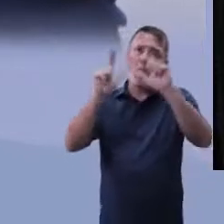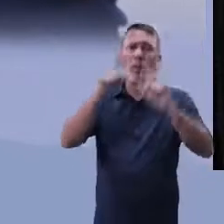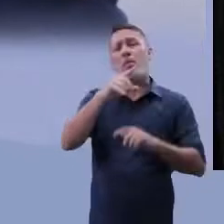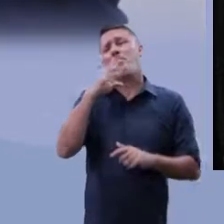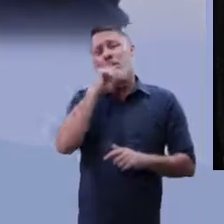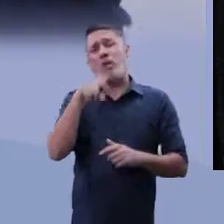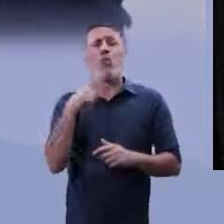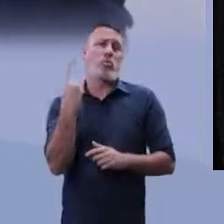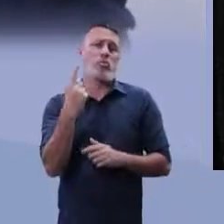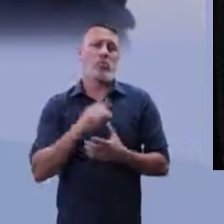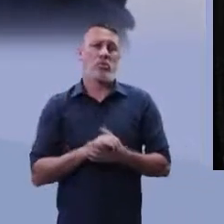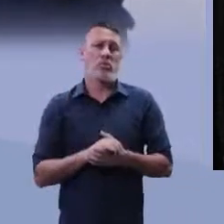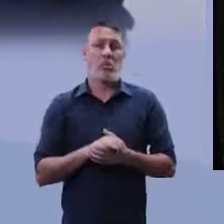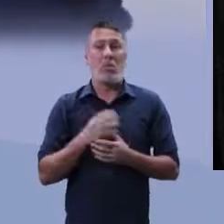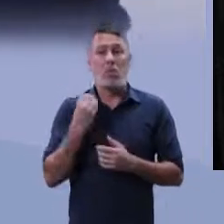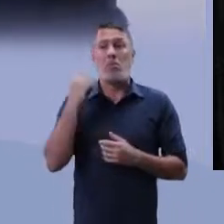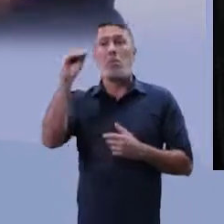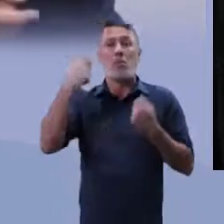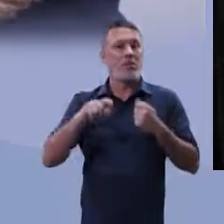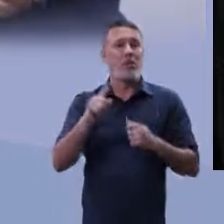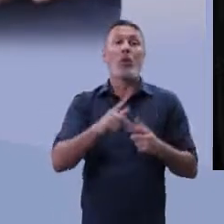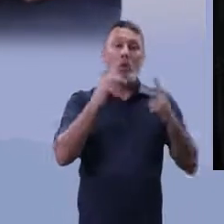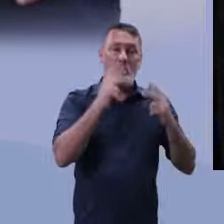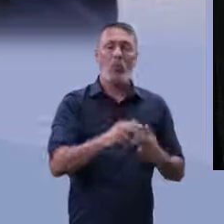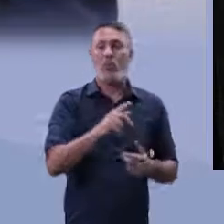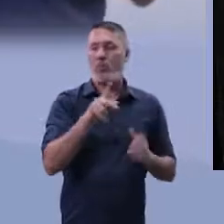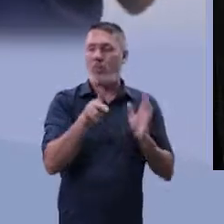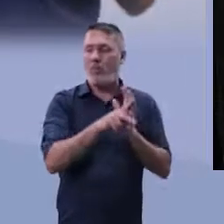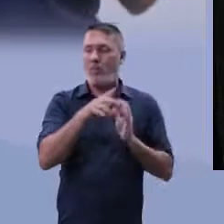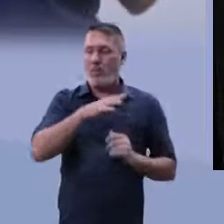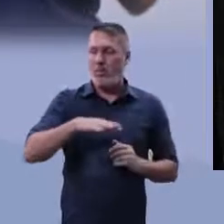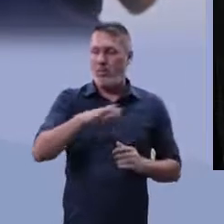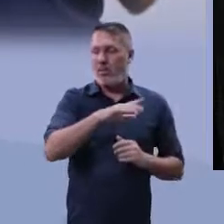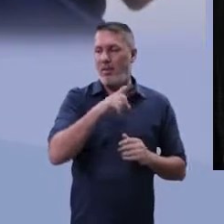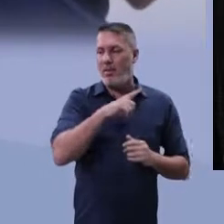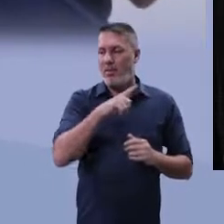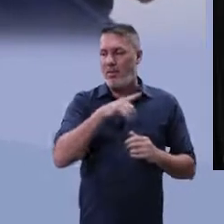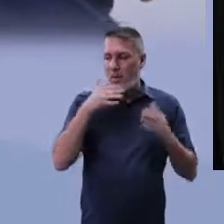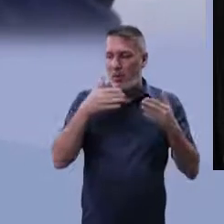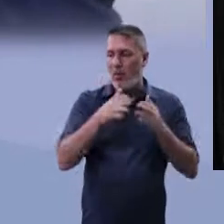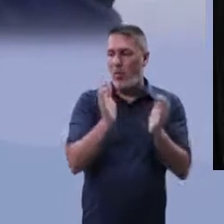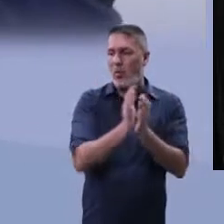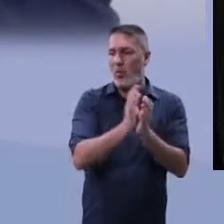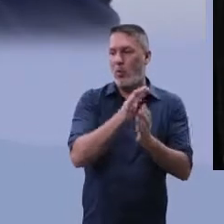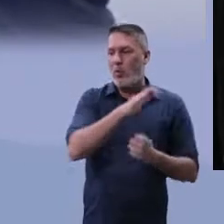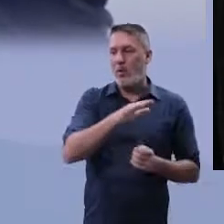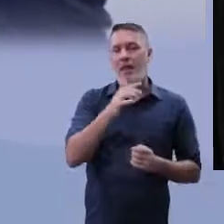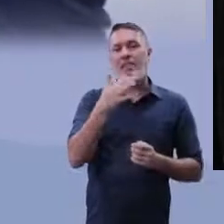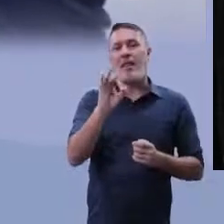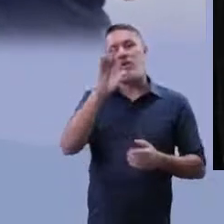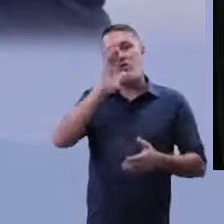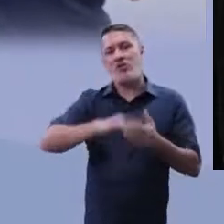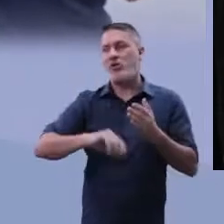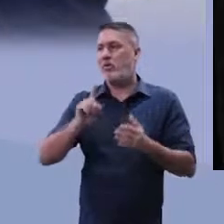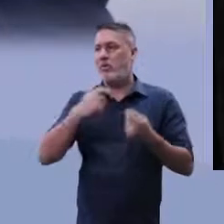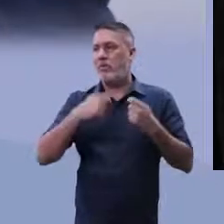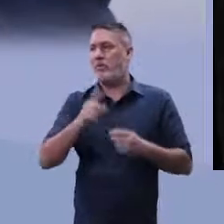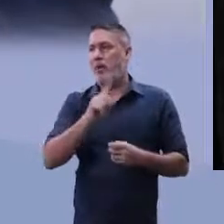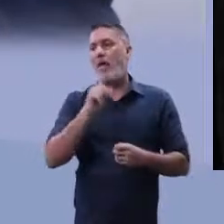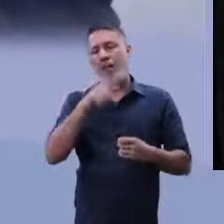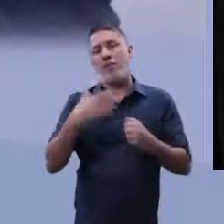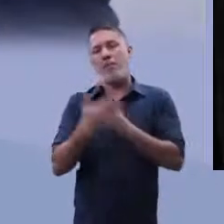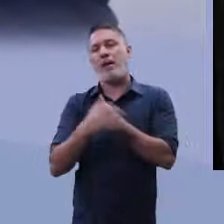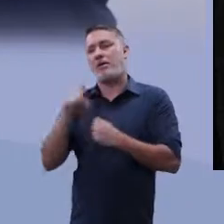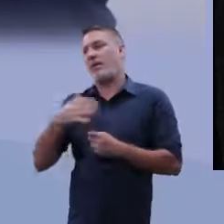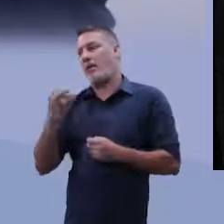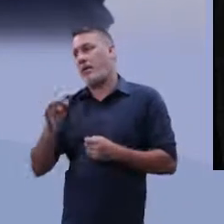a 1. Quando não tem nada ali, você sabe que é elevado a 1. A mesma coisa é o log, né? Poderia aparecer aí o log sem o